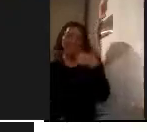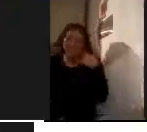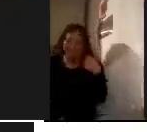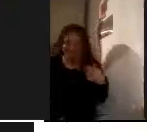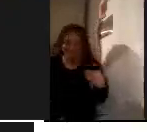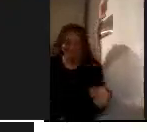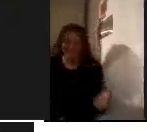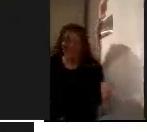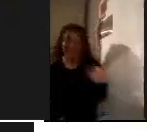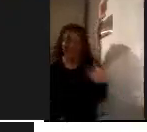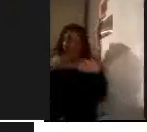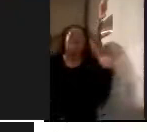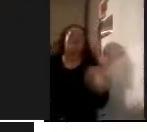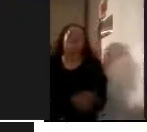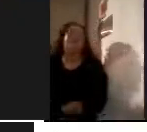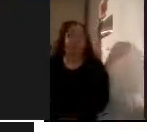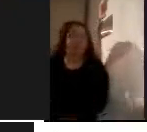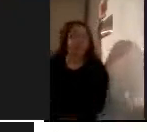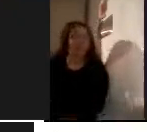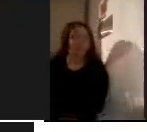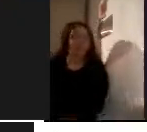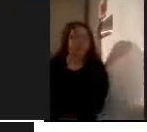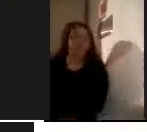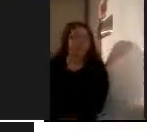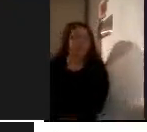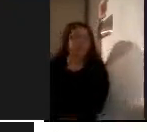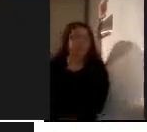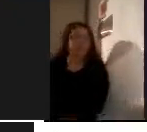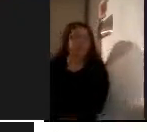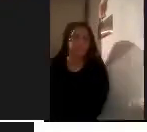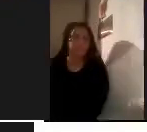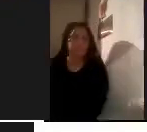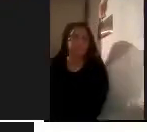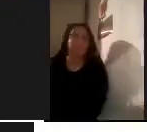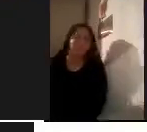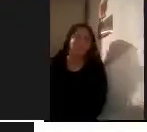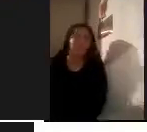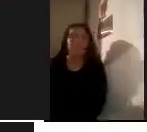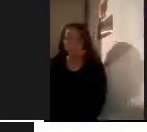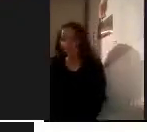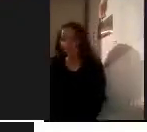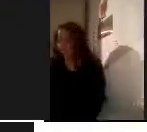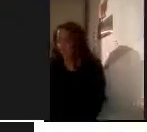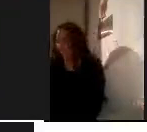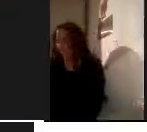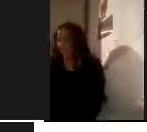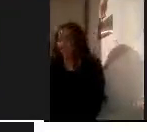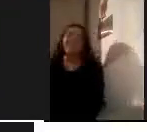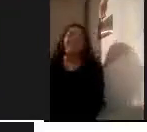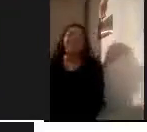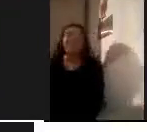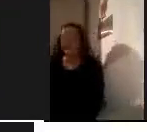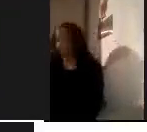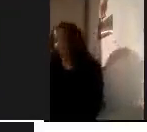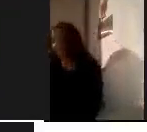Pode falar. Dá na boca dele, tipo, Com seringa, Com que nem copinho. com